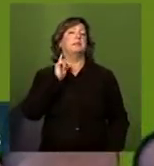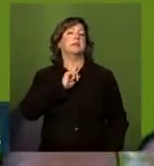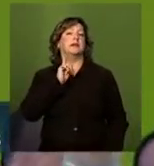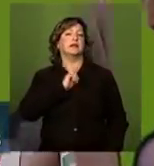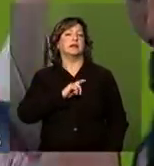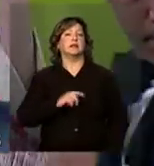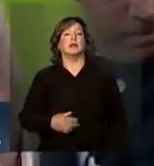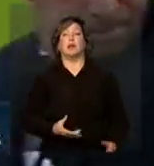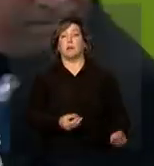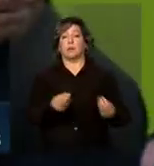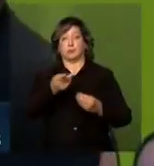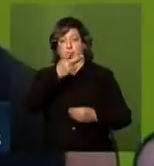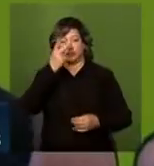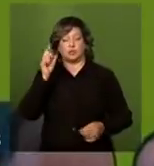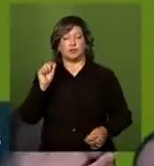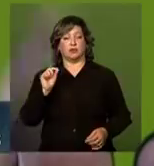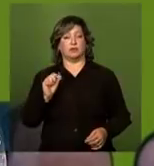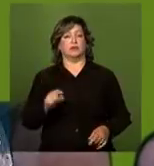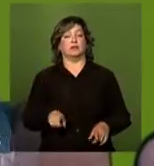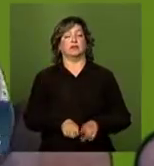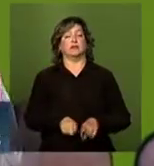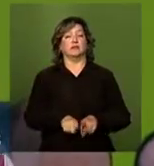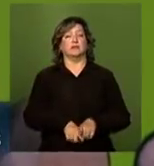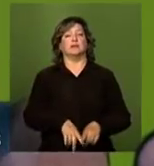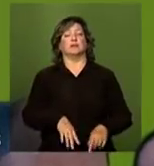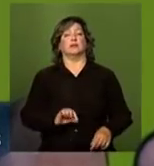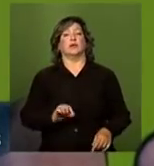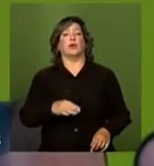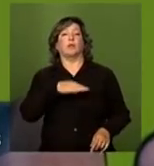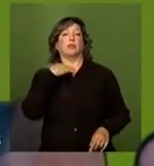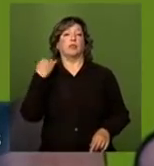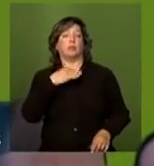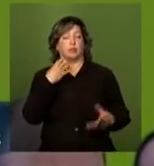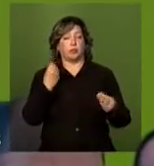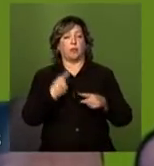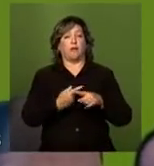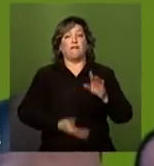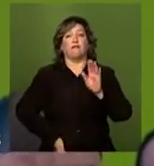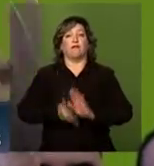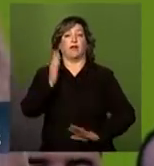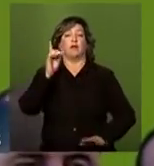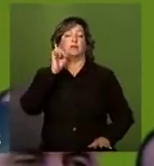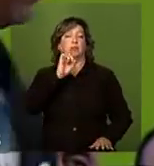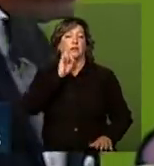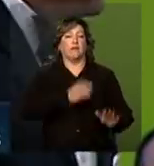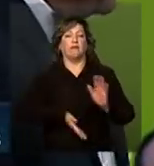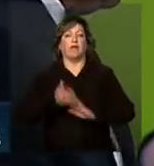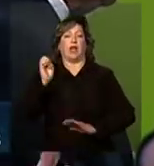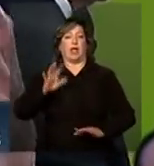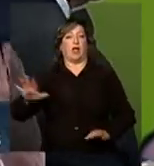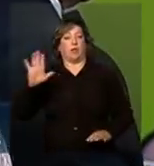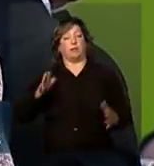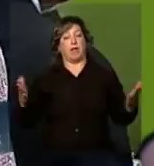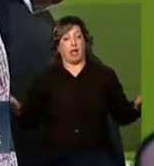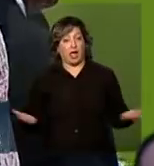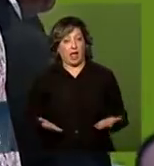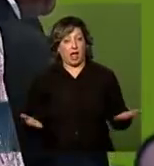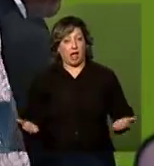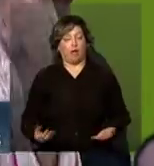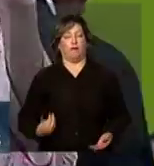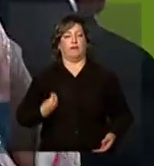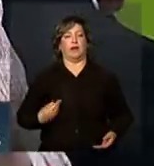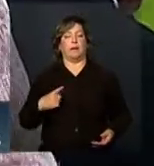muitas vidas nessa travessia por esse trecho chegando até os Estados Unidos e Europa e hoje as nossas vidas estão mais